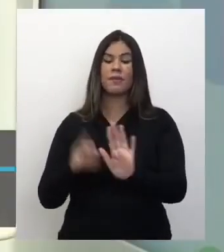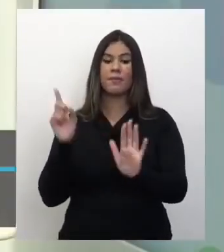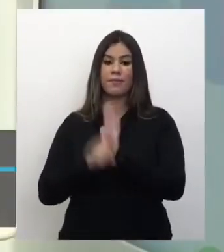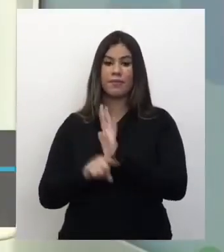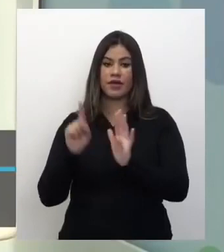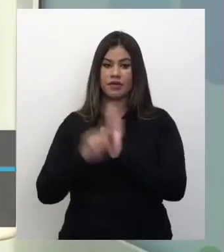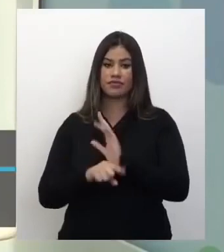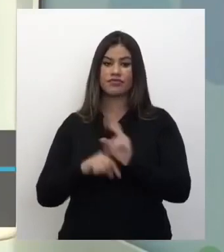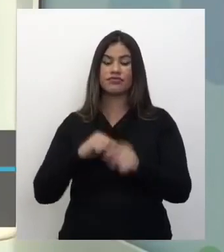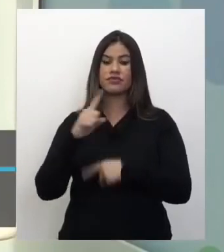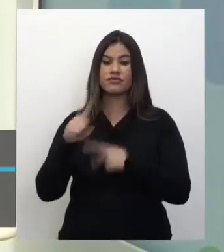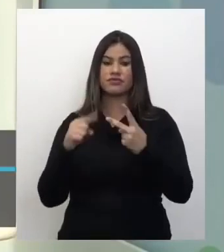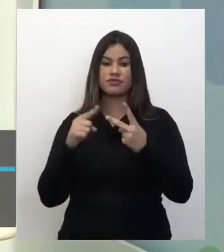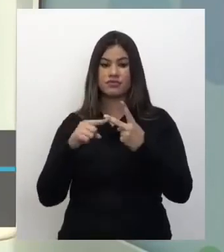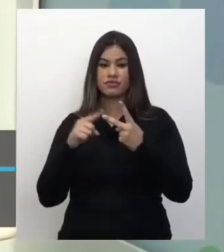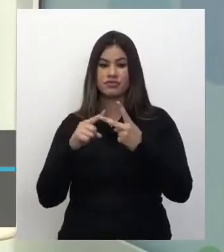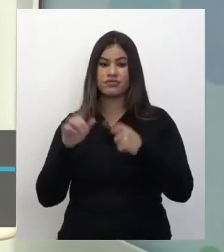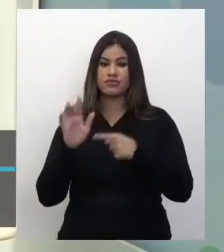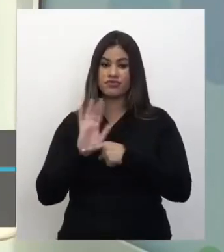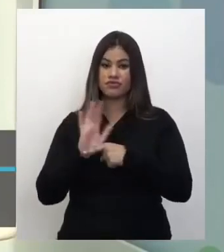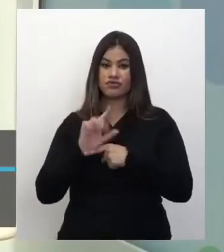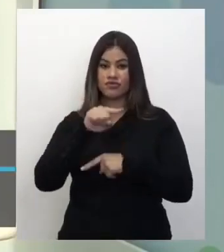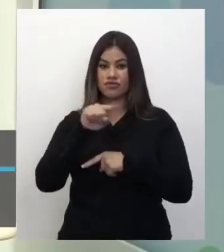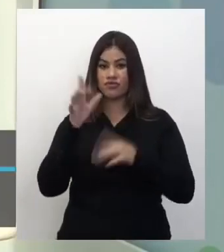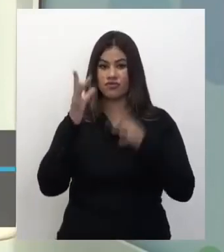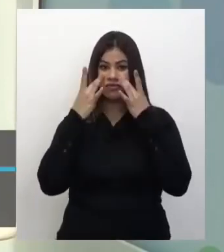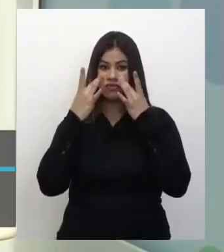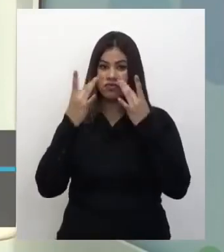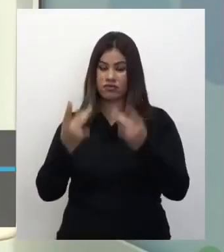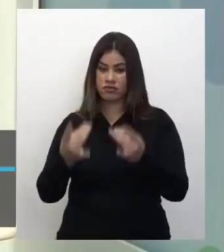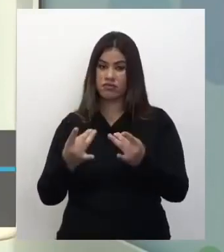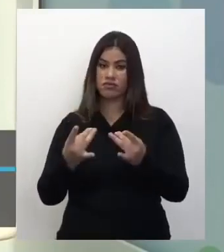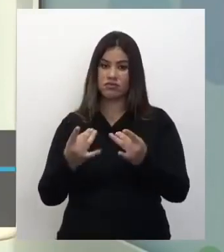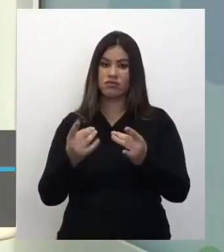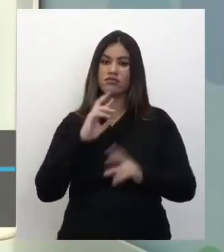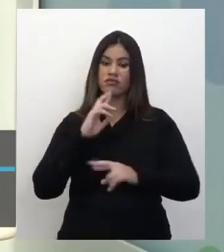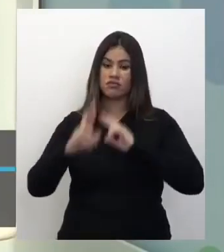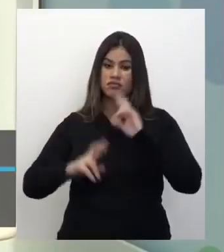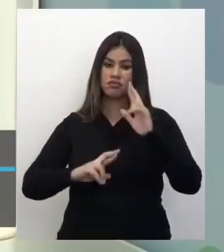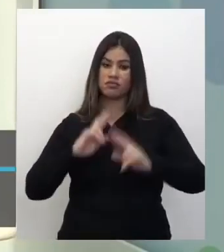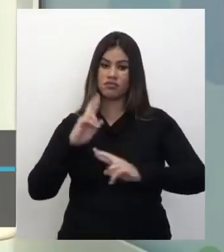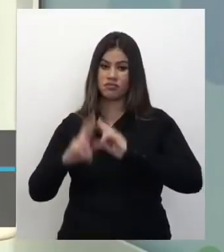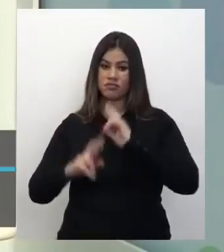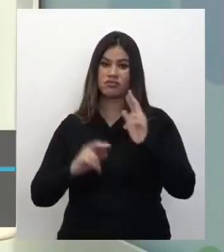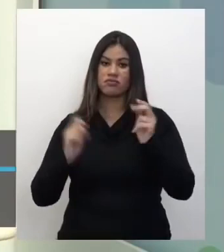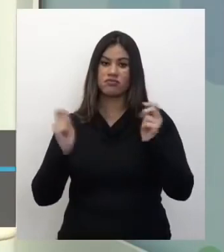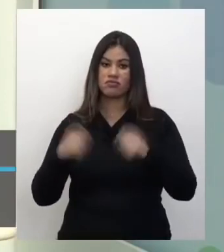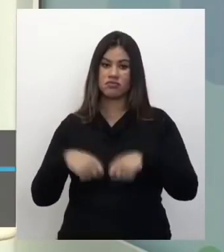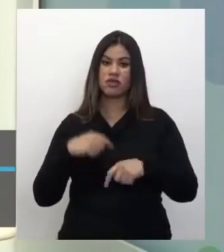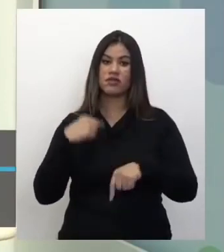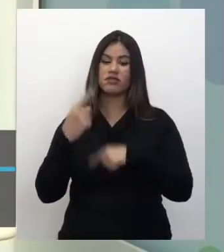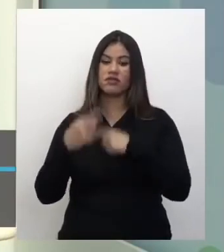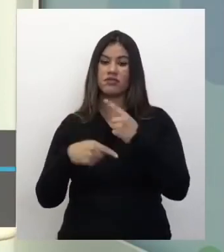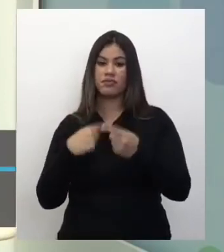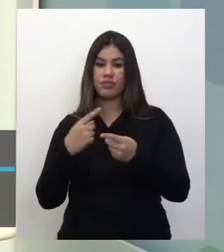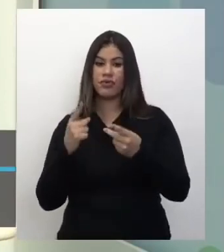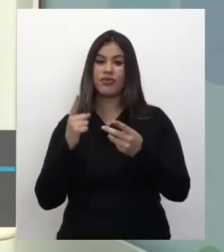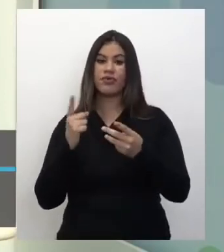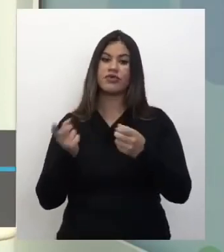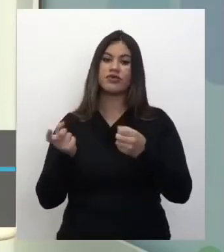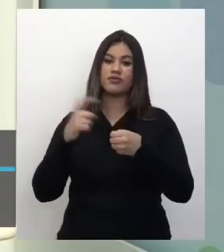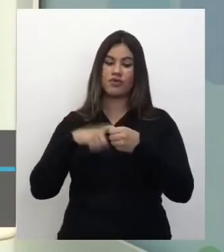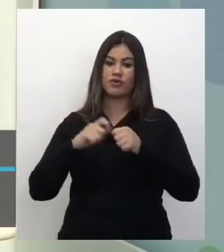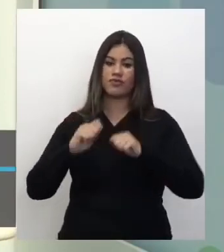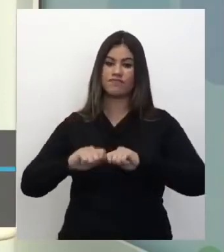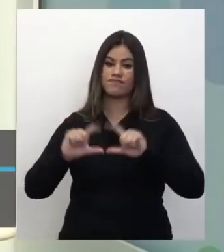um vídeo. É importante que vocês prestem atenção no vídeo para responder essa pergunta que volta daqui a pouco no ar para vocês.